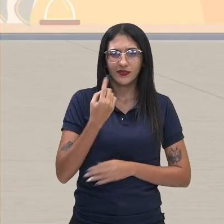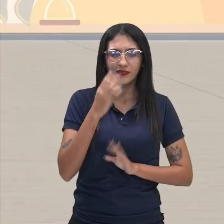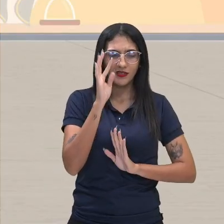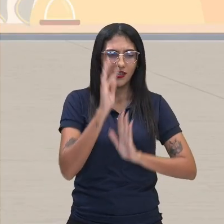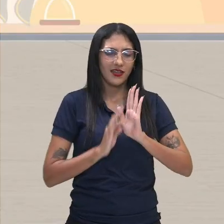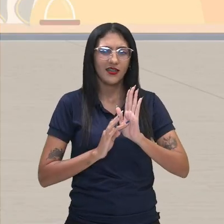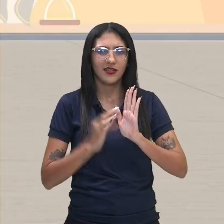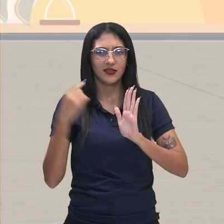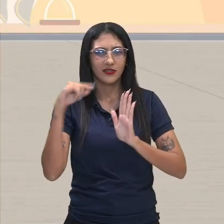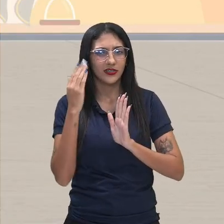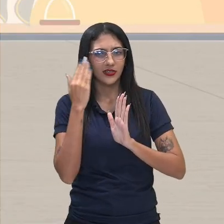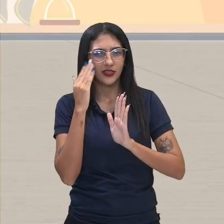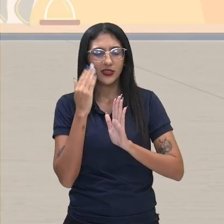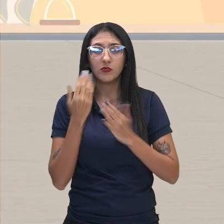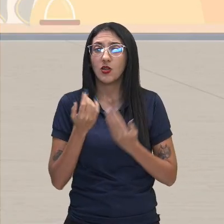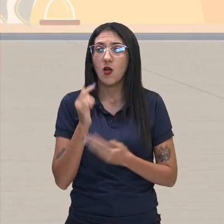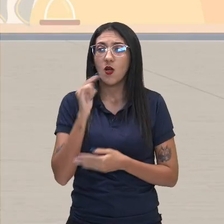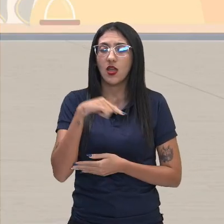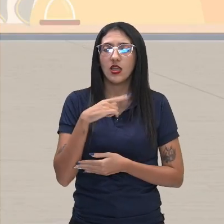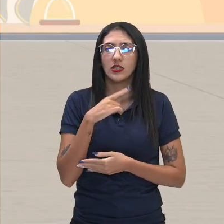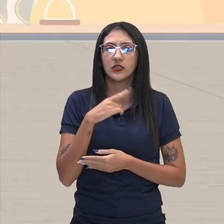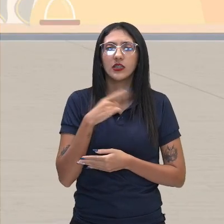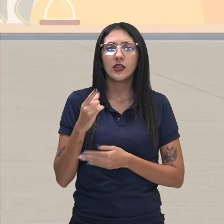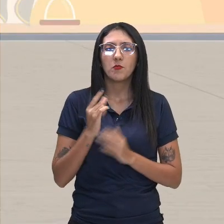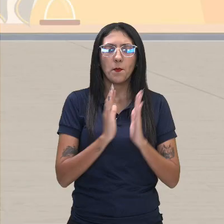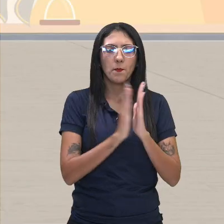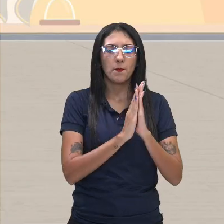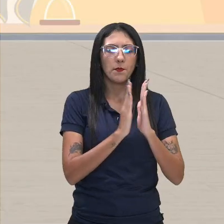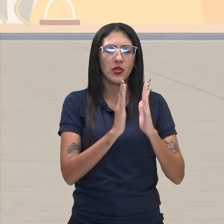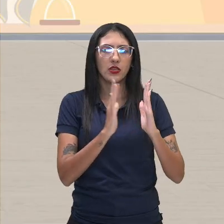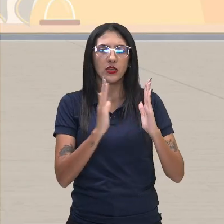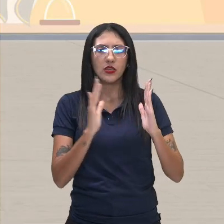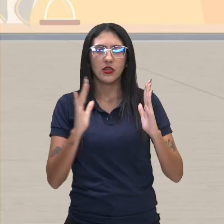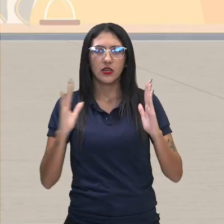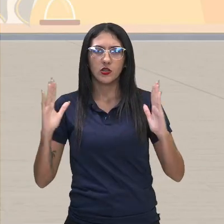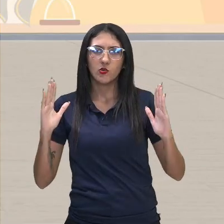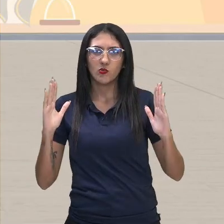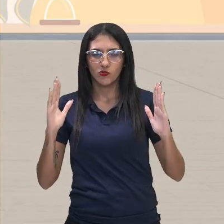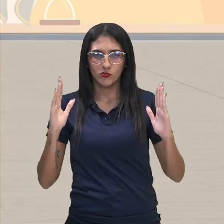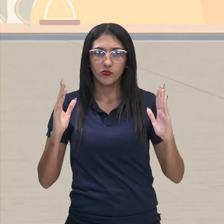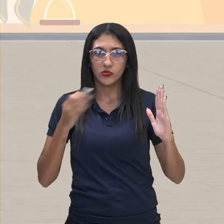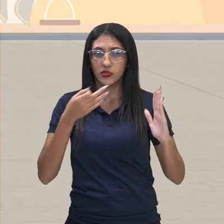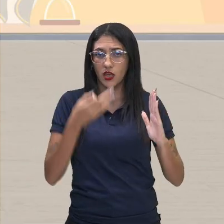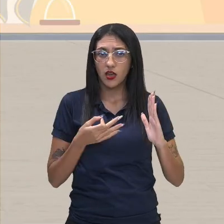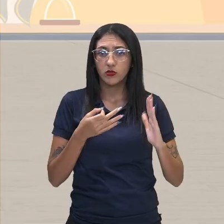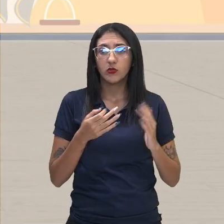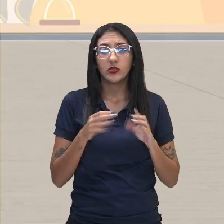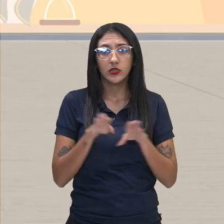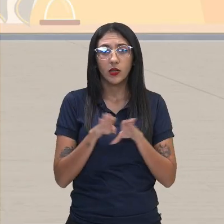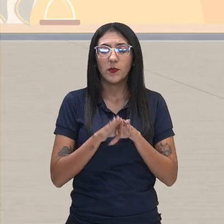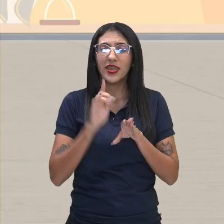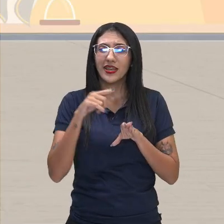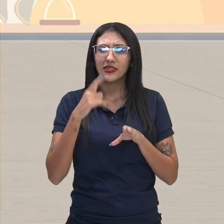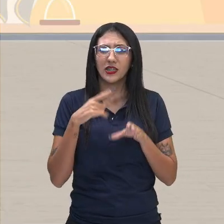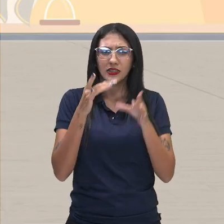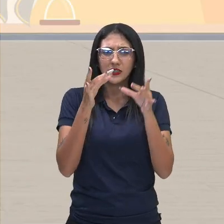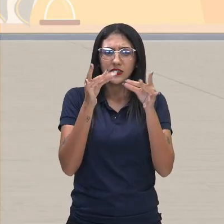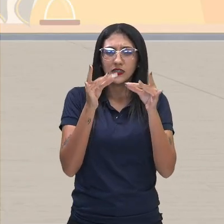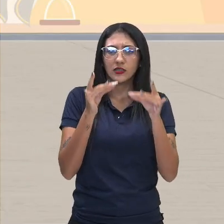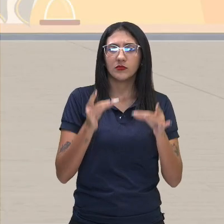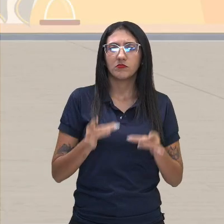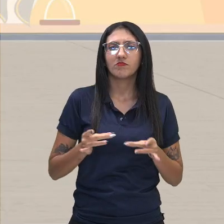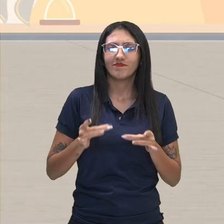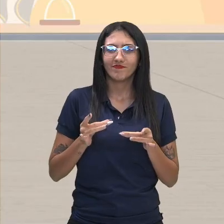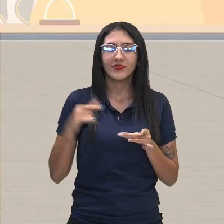nos passou, ele é justamente linear, ele segue uma linha e ele é muito bem determinado.